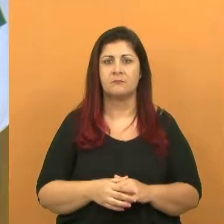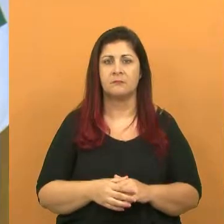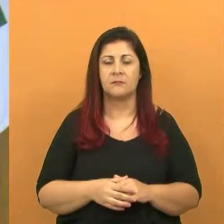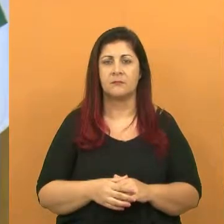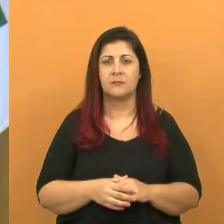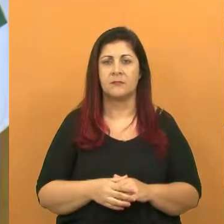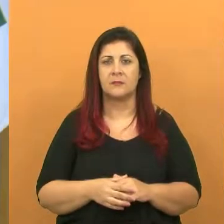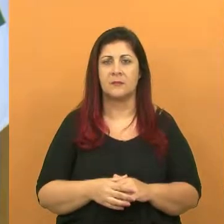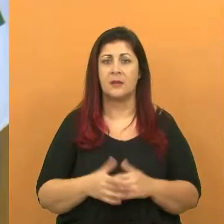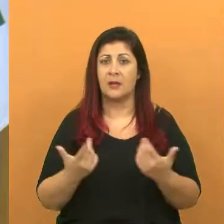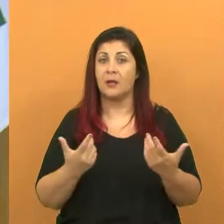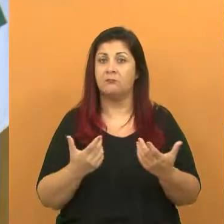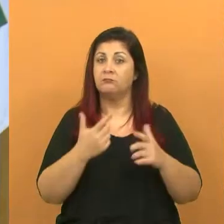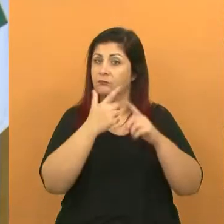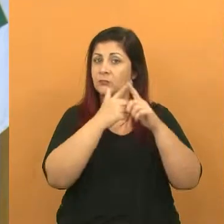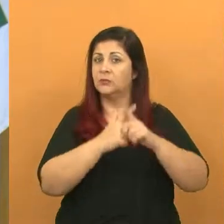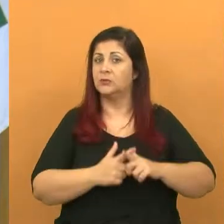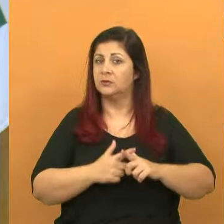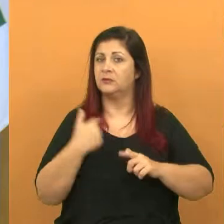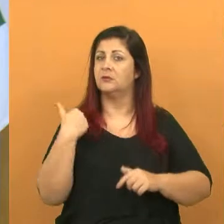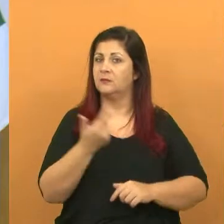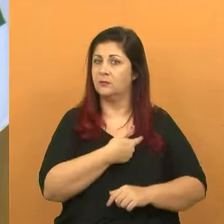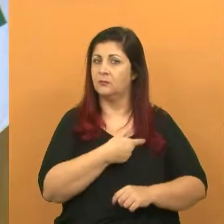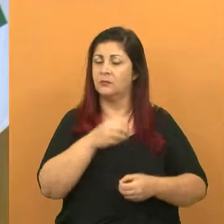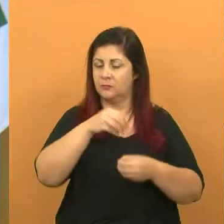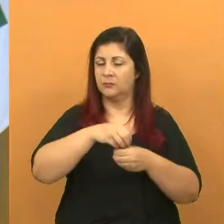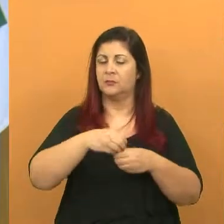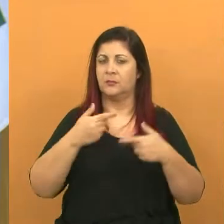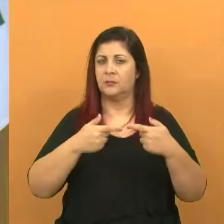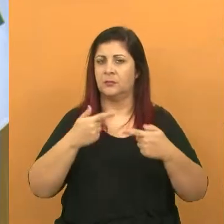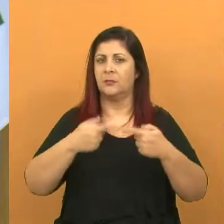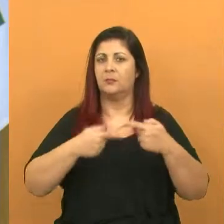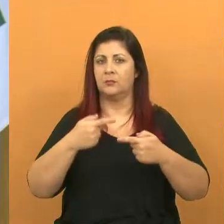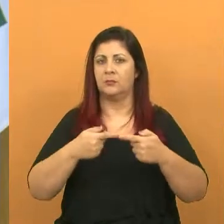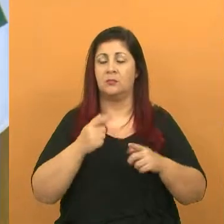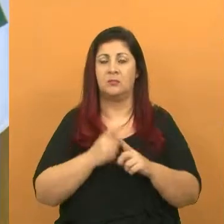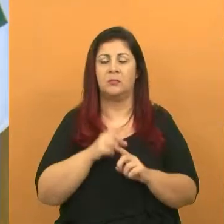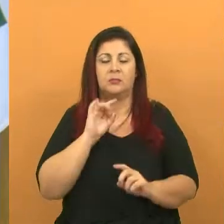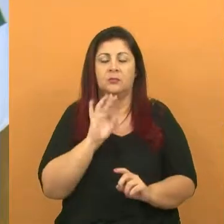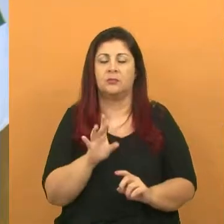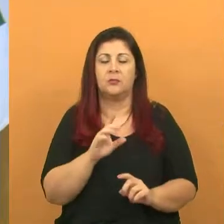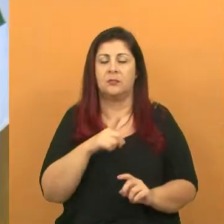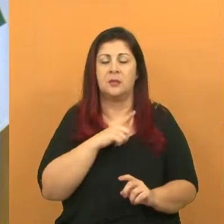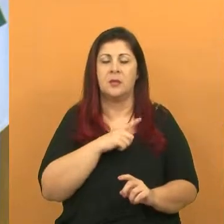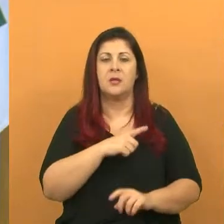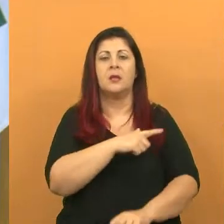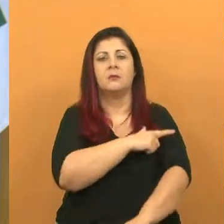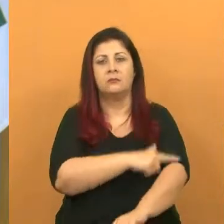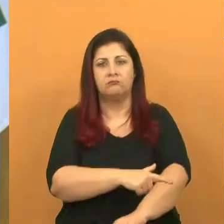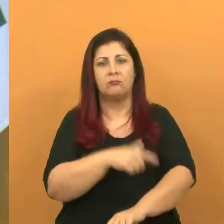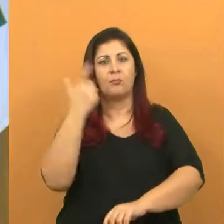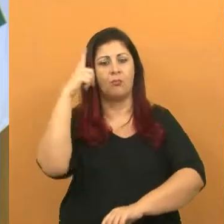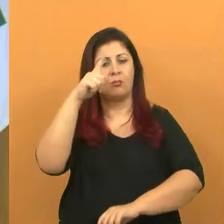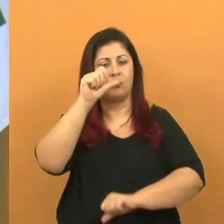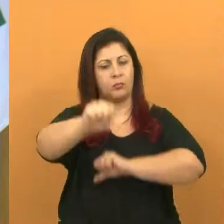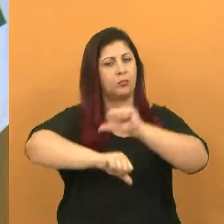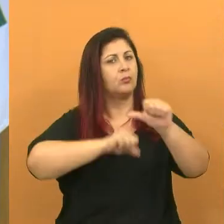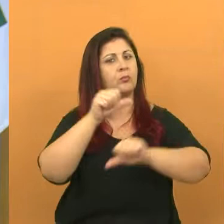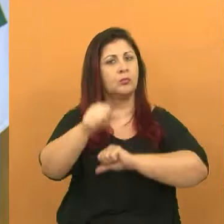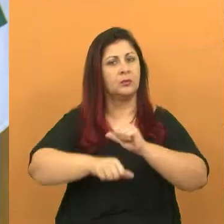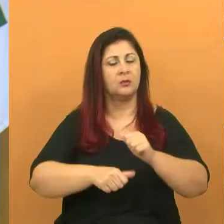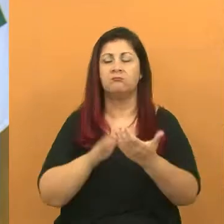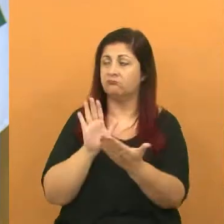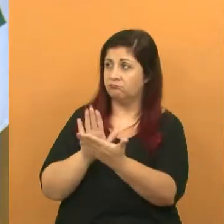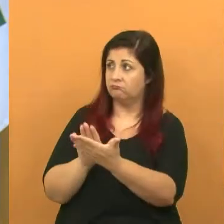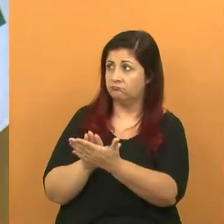grandes desafios nossos na política, porque só através da educação a gente conseguirá ter uma sociedade diferente. Por isso,